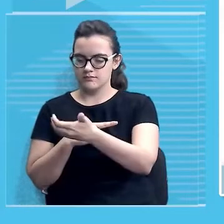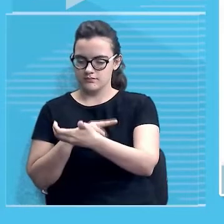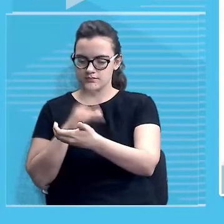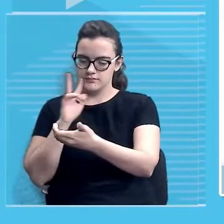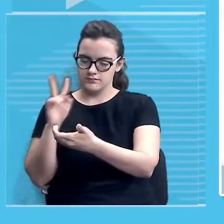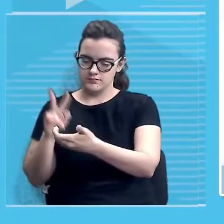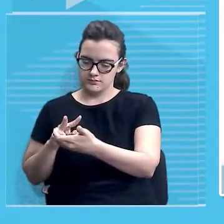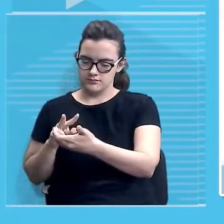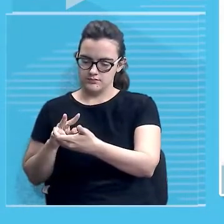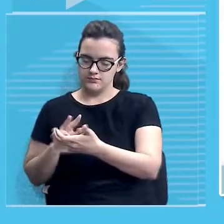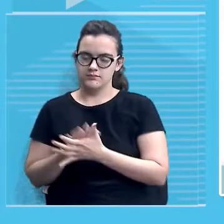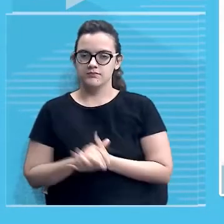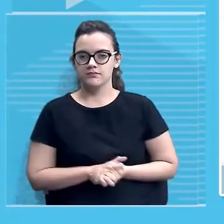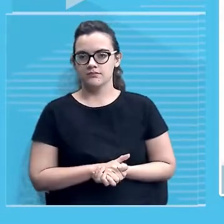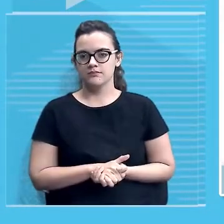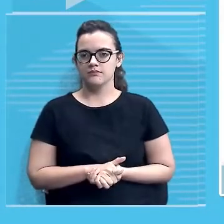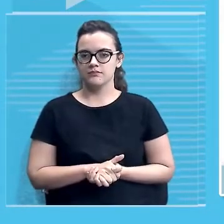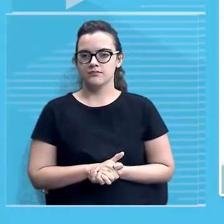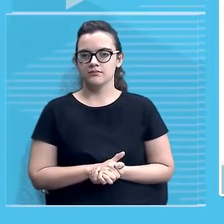Beleza?